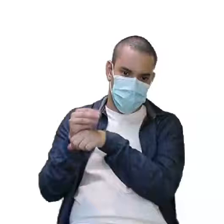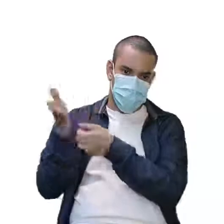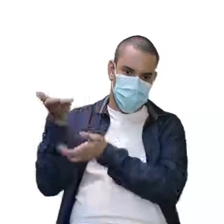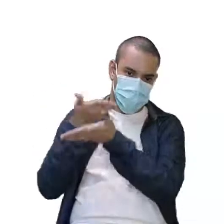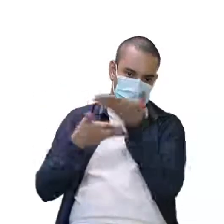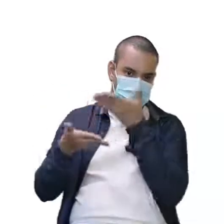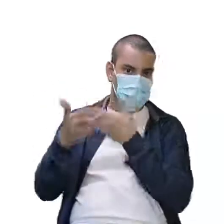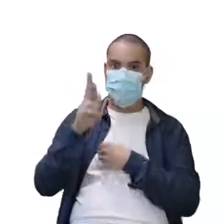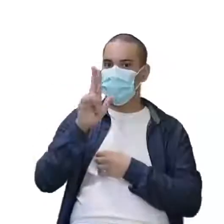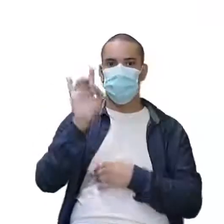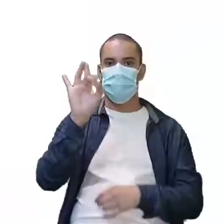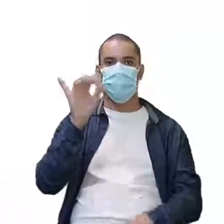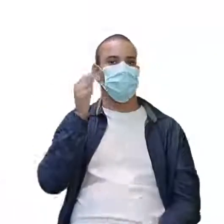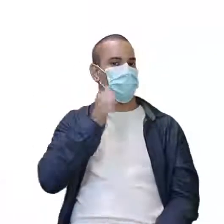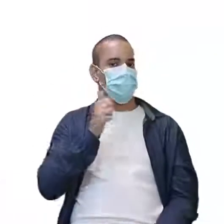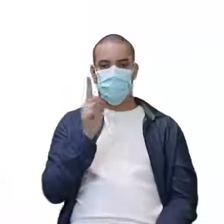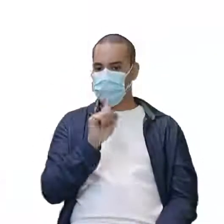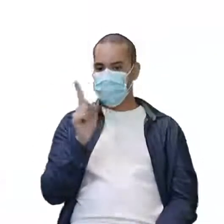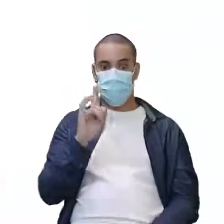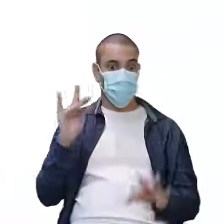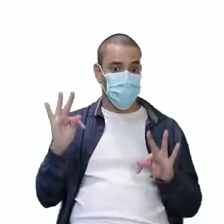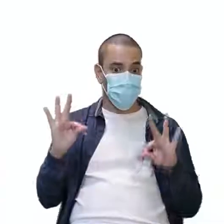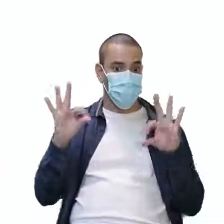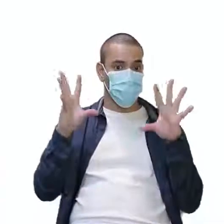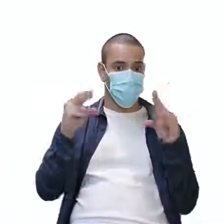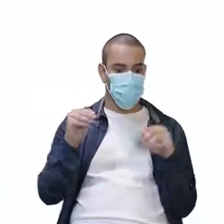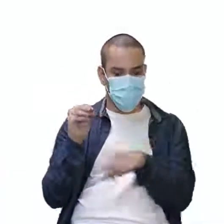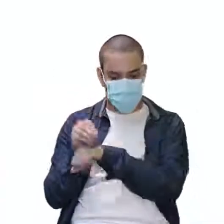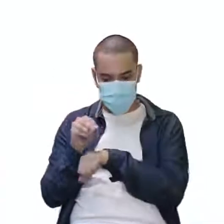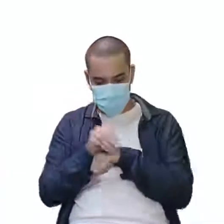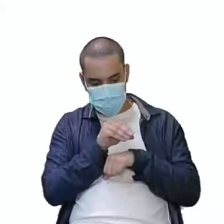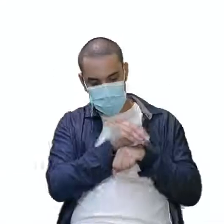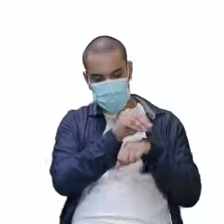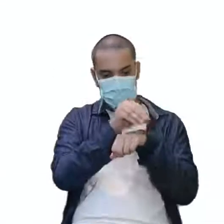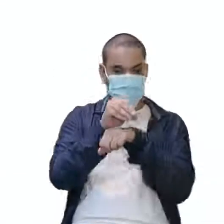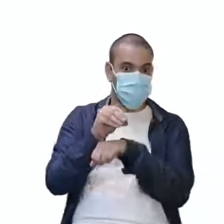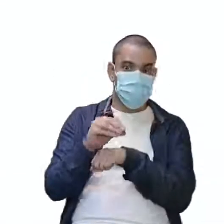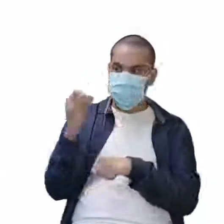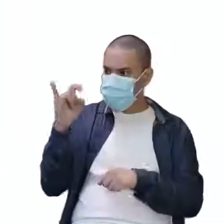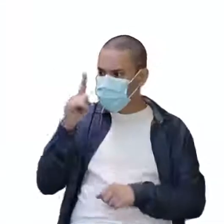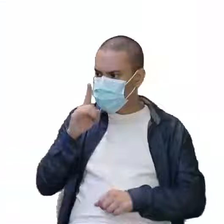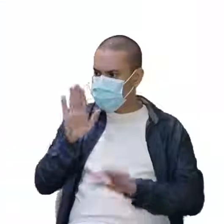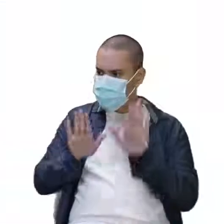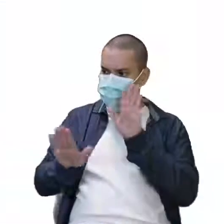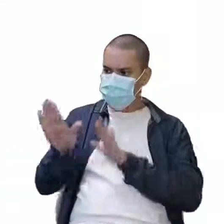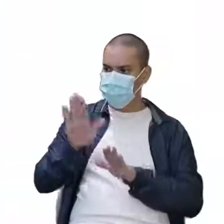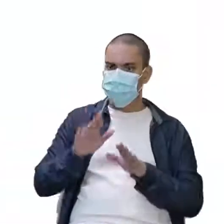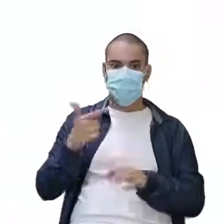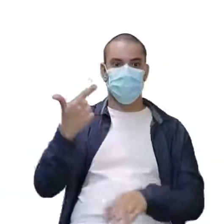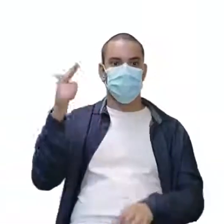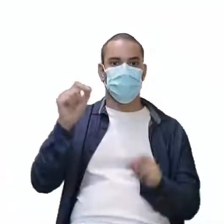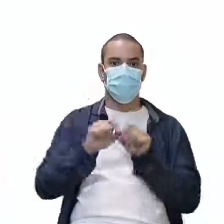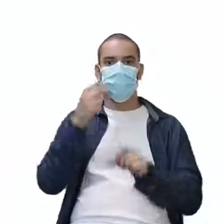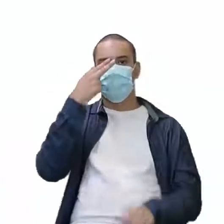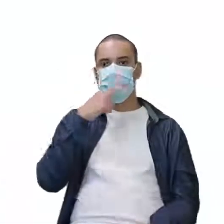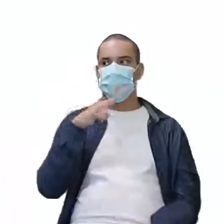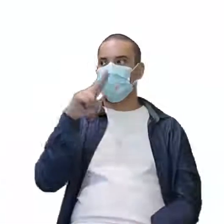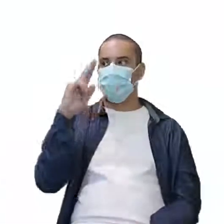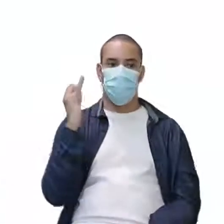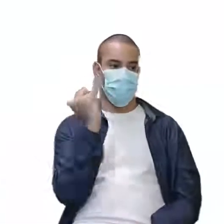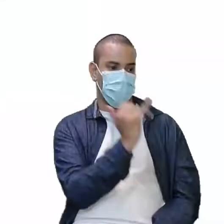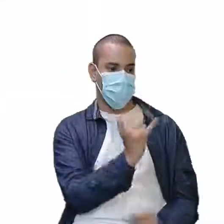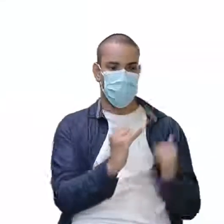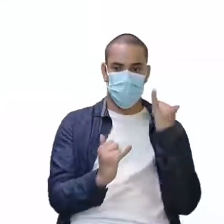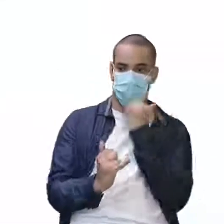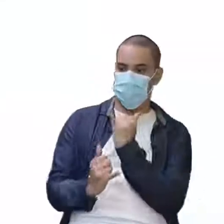interagindo para cuidar. Não é só a fêmea que vai cuidar. Todos estão ali cuidando, observando. Quando há algum perigo, um aciona, outro vocaliza, faz alguma coisa para os outros